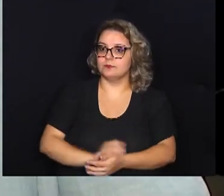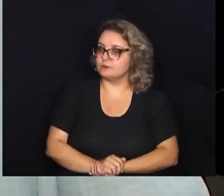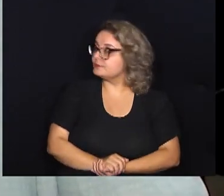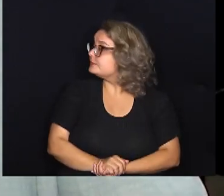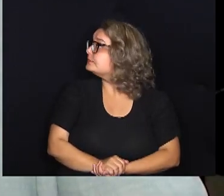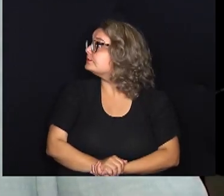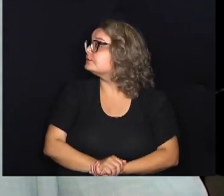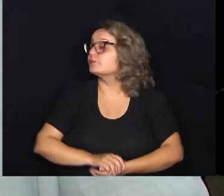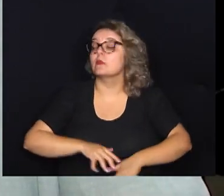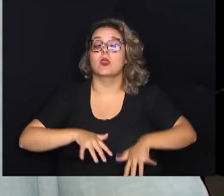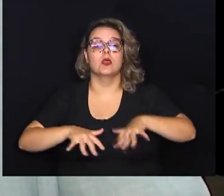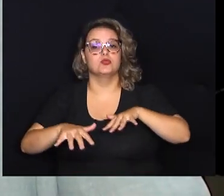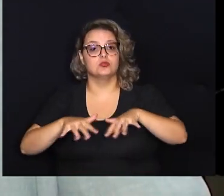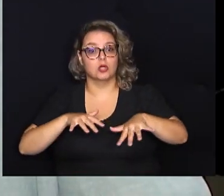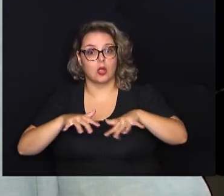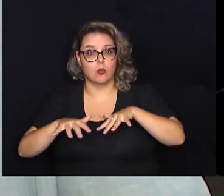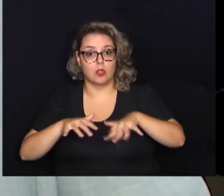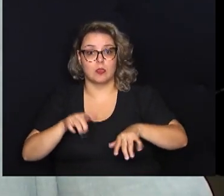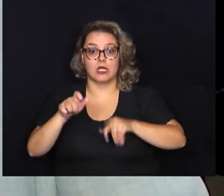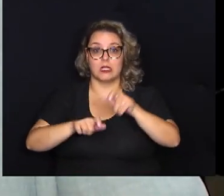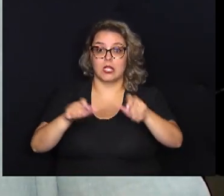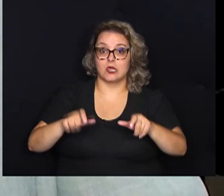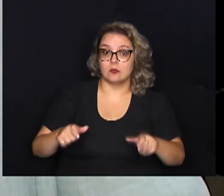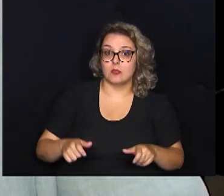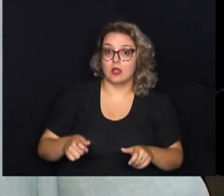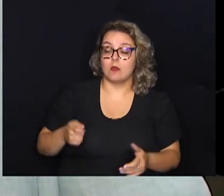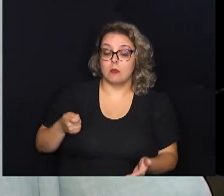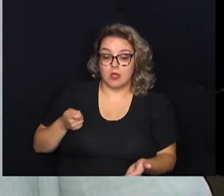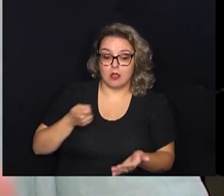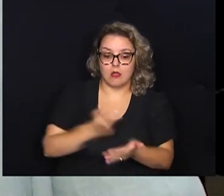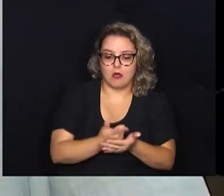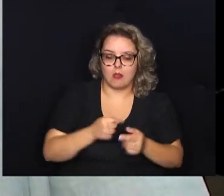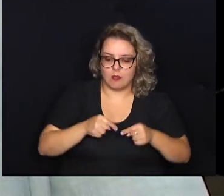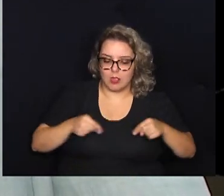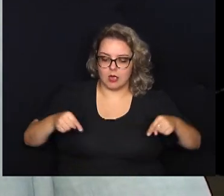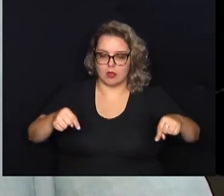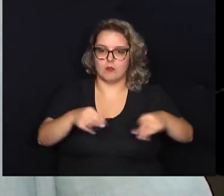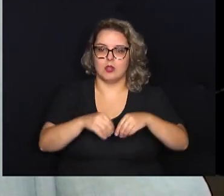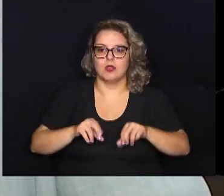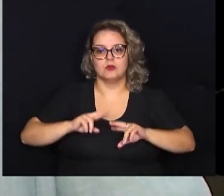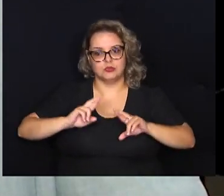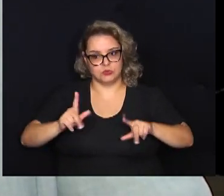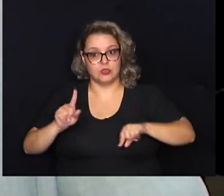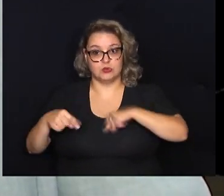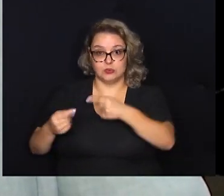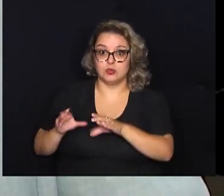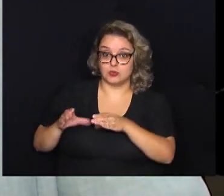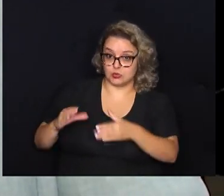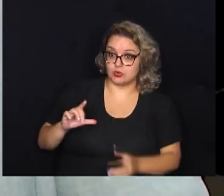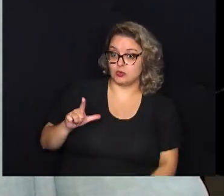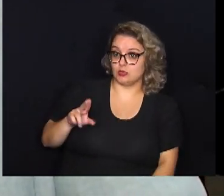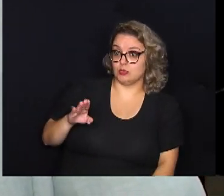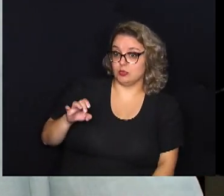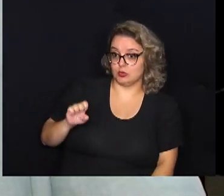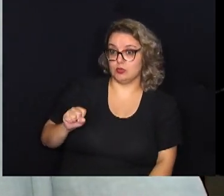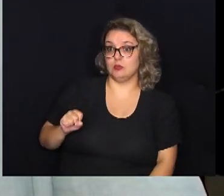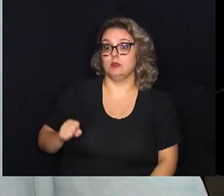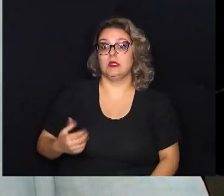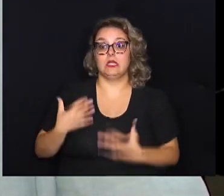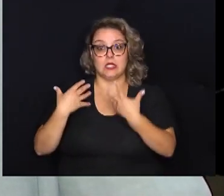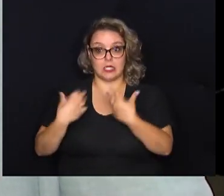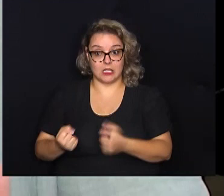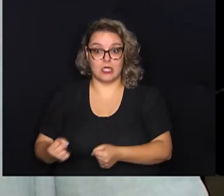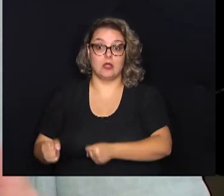de uma mobilização das pessoas para comprarem aquela área, diferente dos outros clubes sociais que ganharam terreno do poder